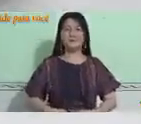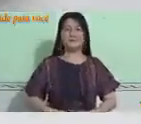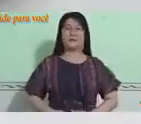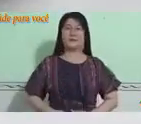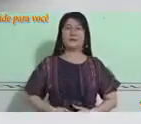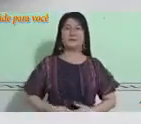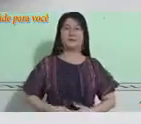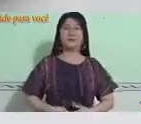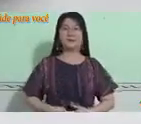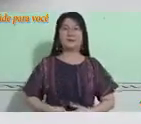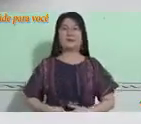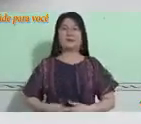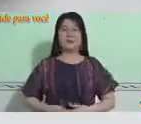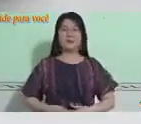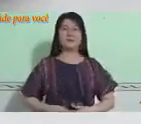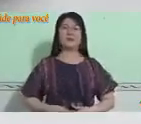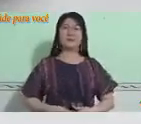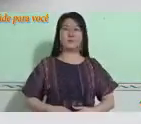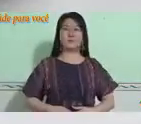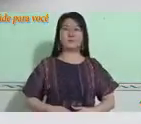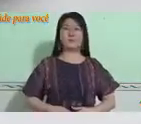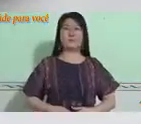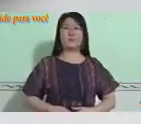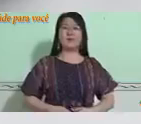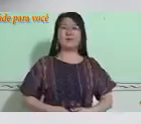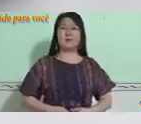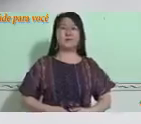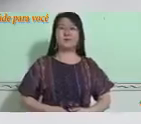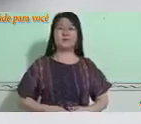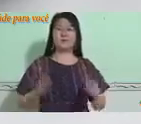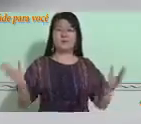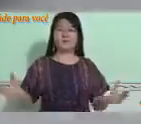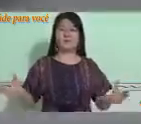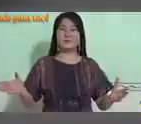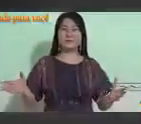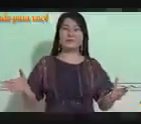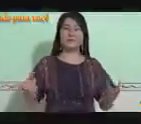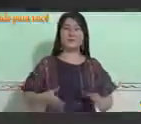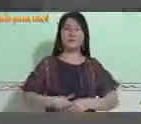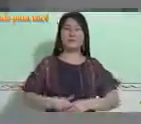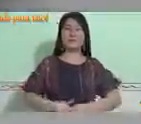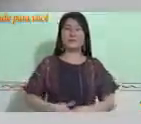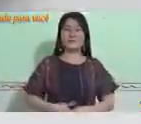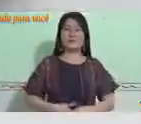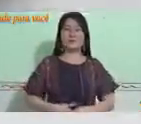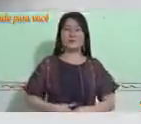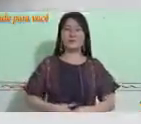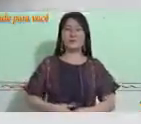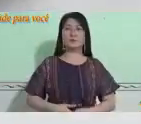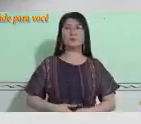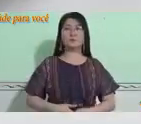O tratamento para a ascaridíase deve ser feito conforme a orientação do médico, sendo normalmente indicado o uso